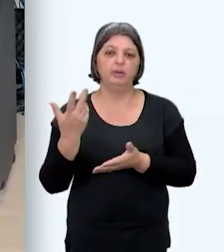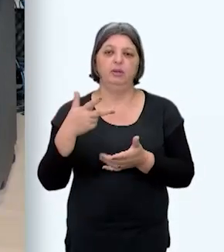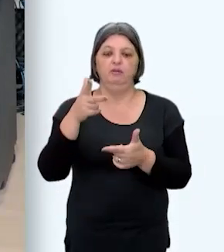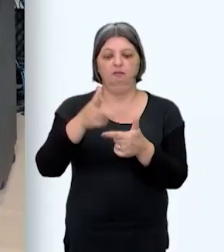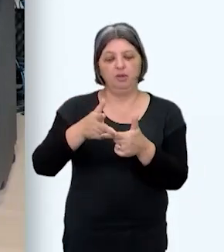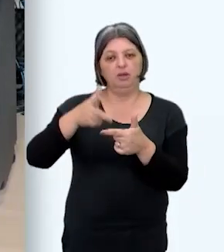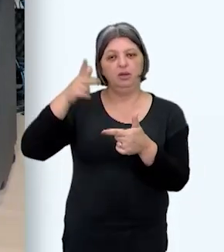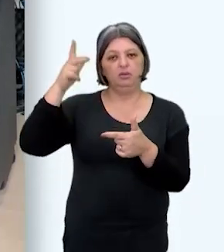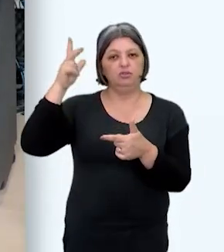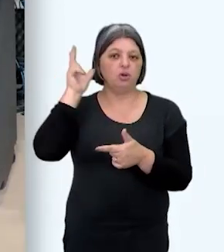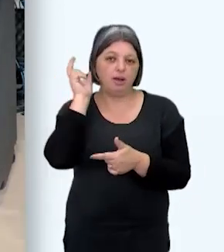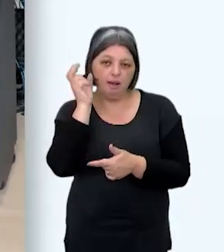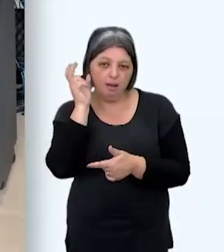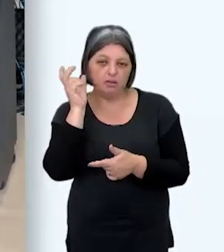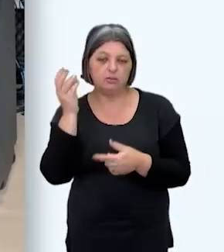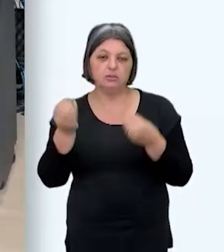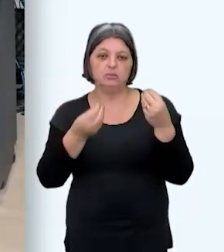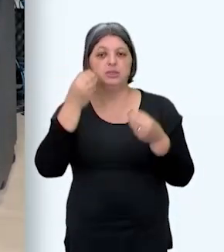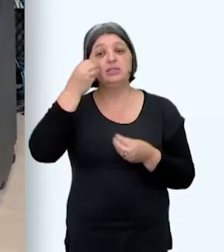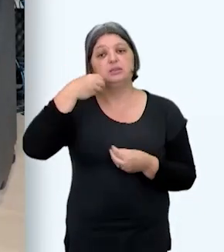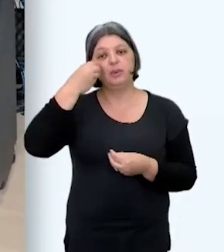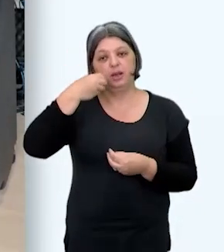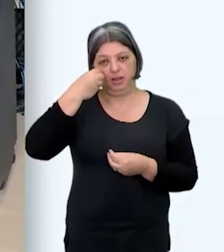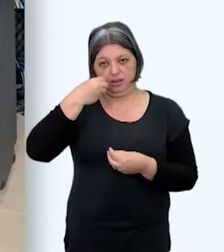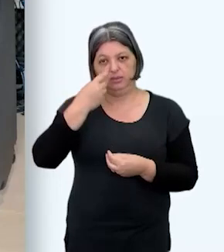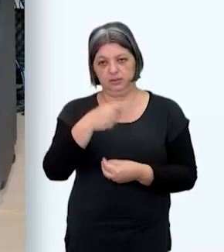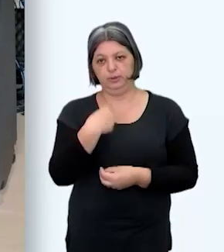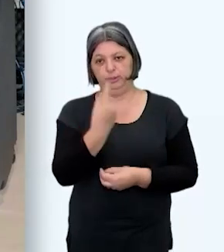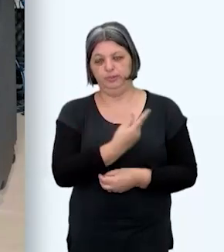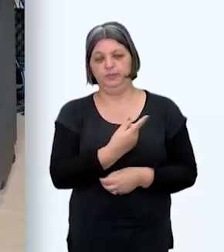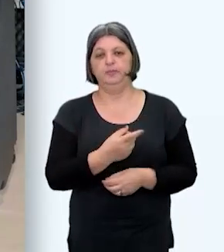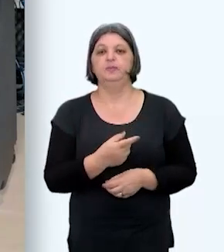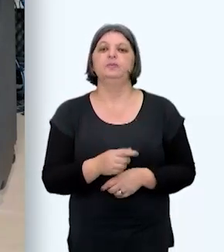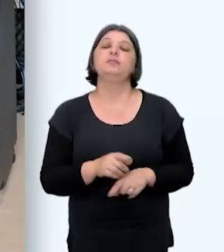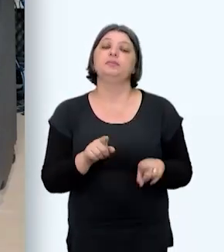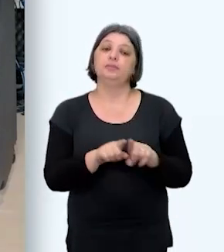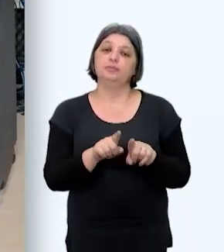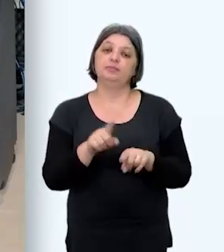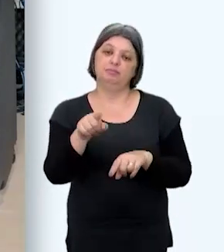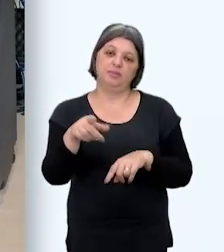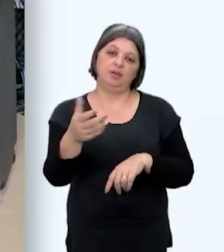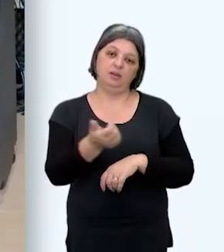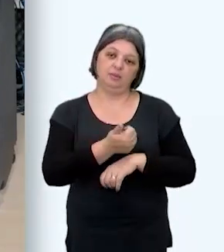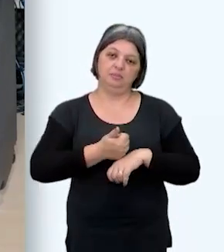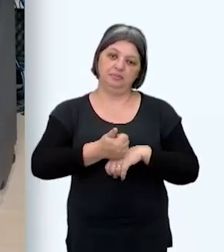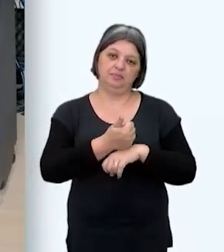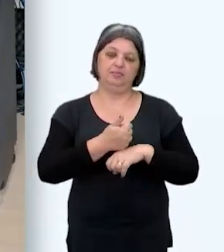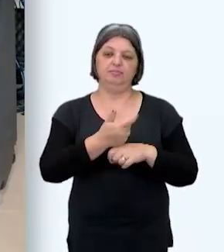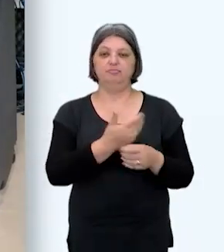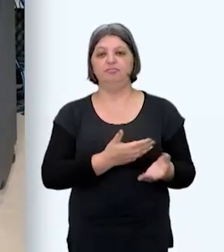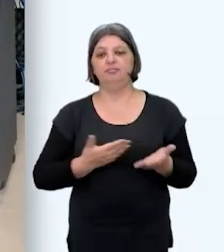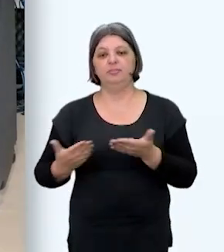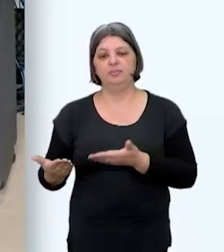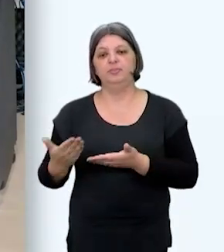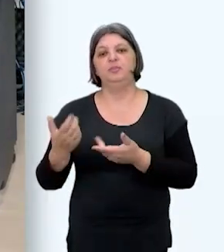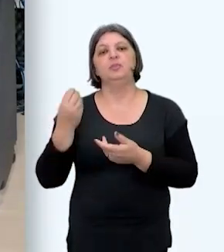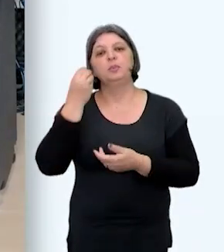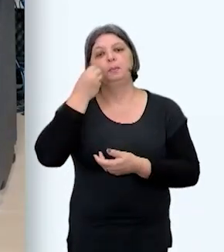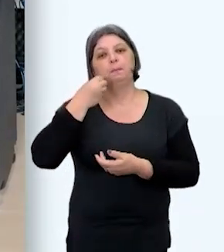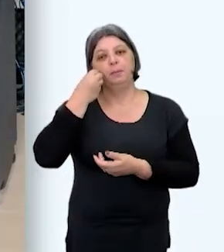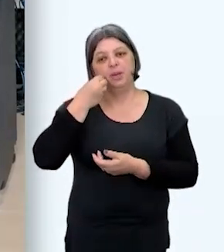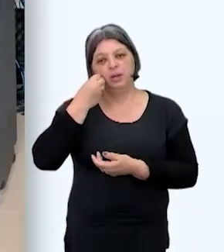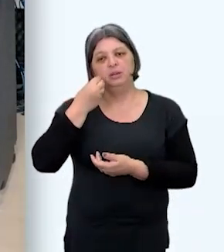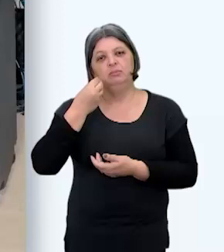vídeos, vai falar aí a partir da experiência que ele tem com a gente. E nada melhor do que ele mesmo para se apresentar, falar um pouquinho das experiências e